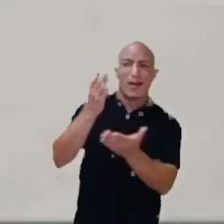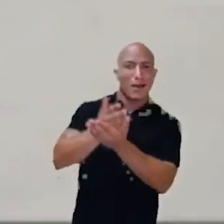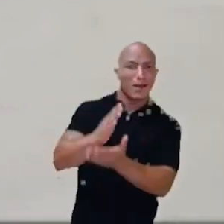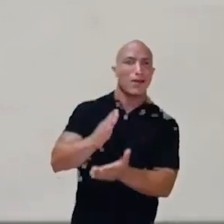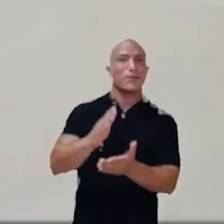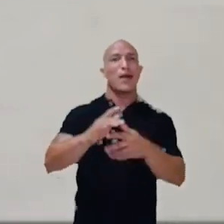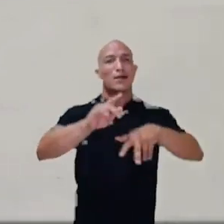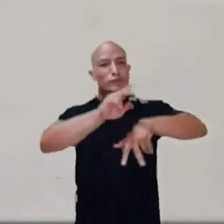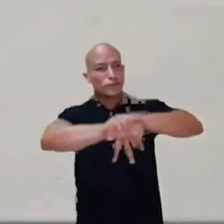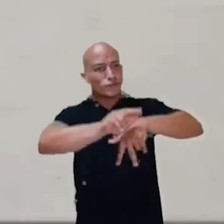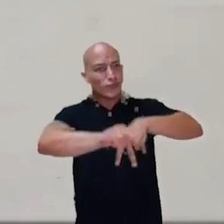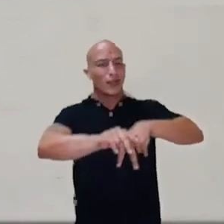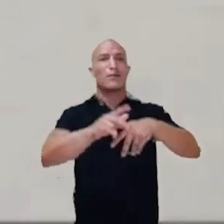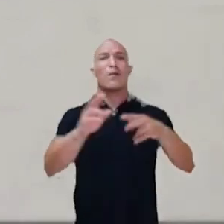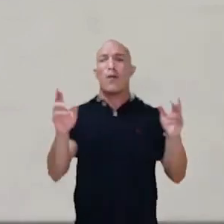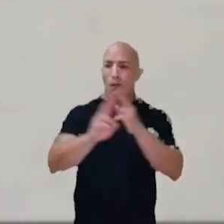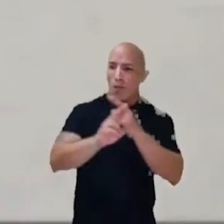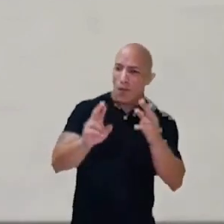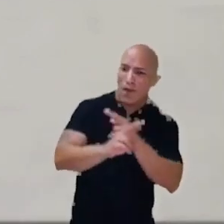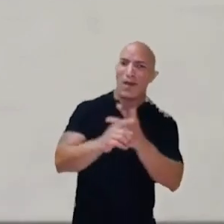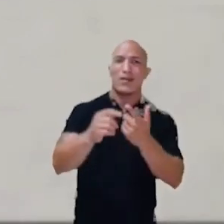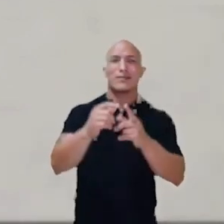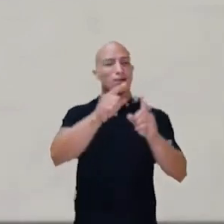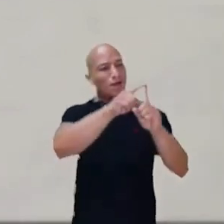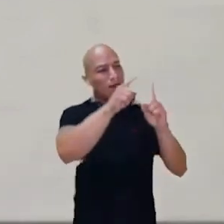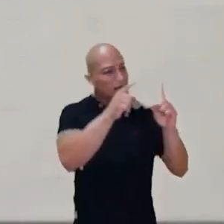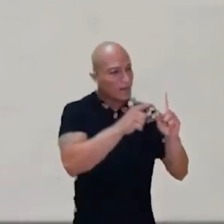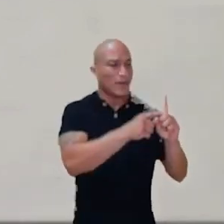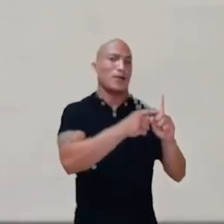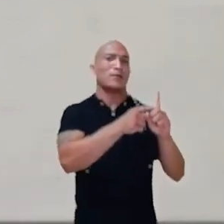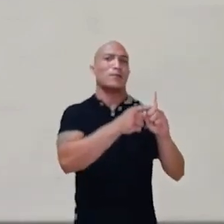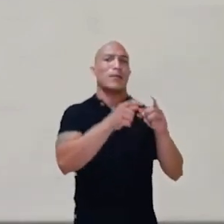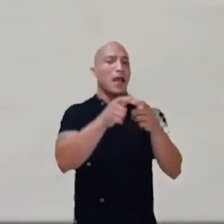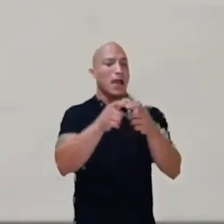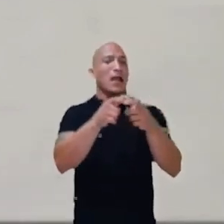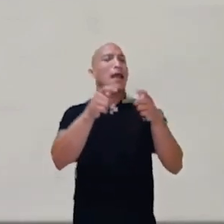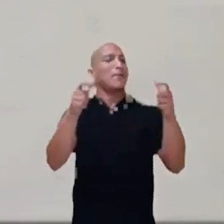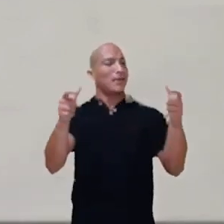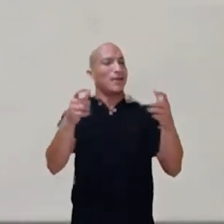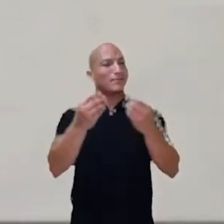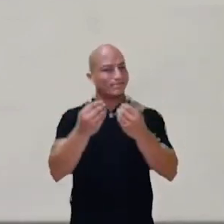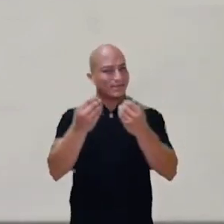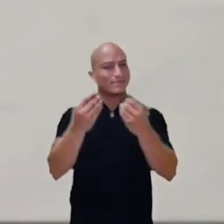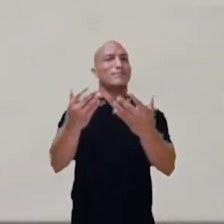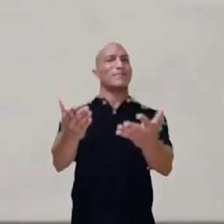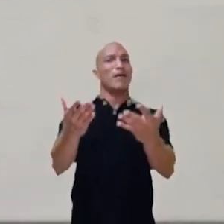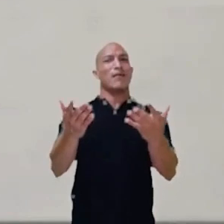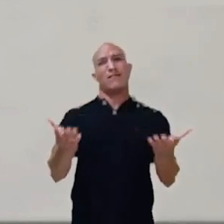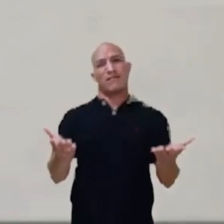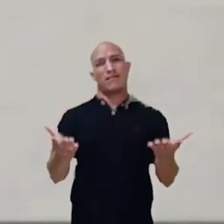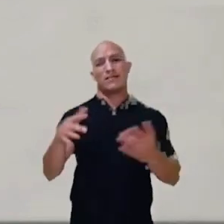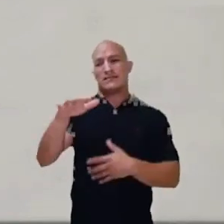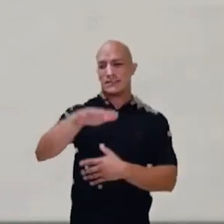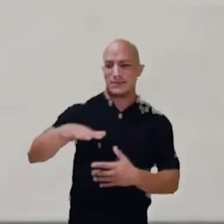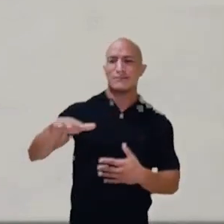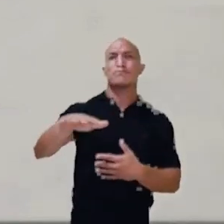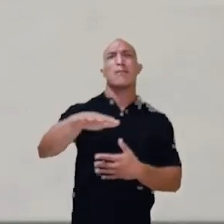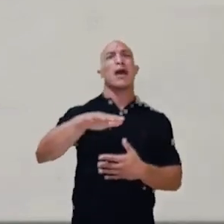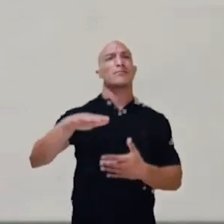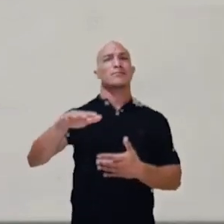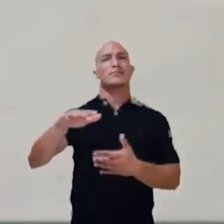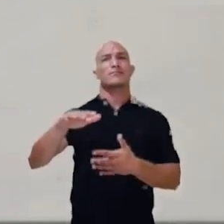mãe e vim relatar as dificuldades que nós, como mulheres e mães, enfrentamos a partir do momento em que nós entramos na universidade.